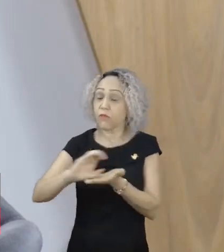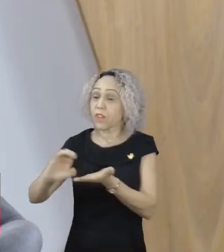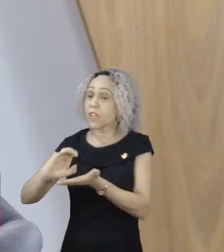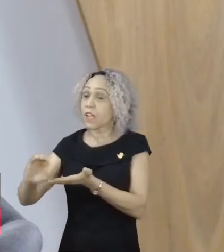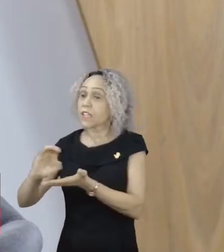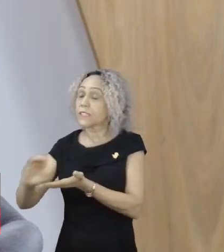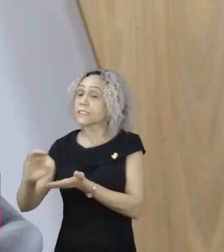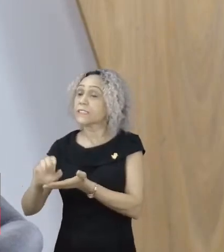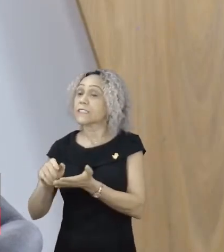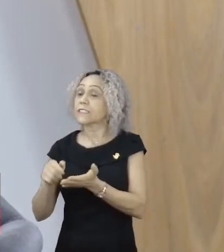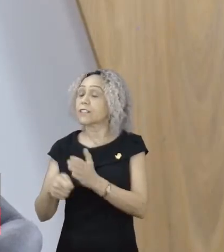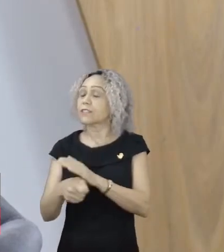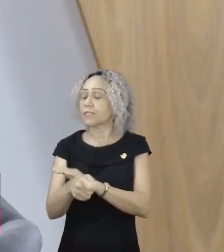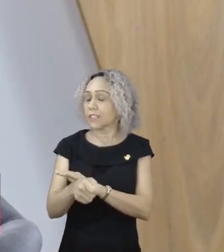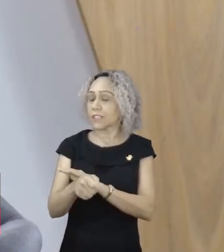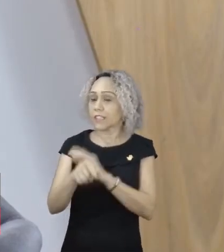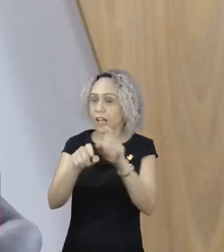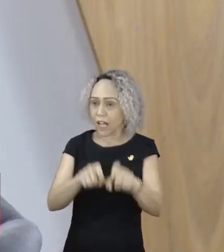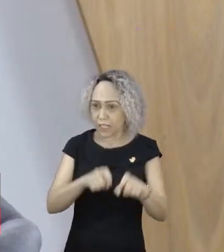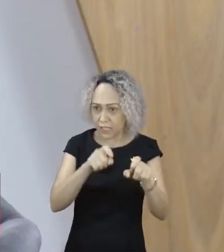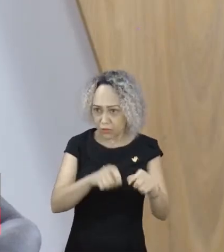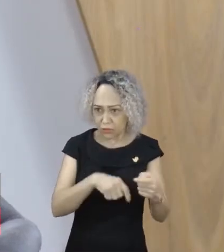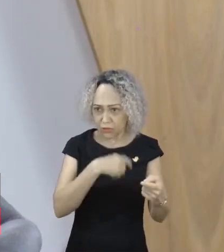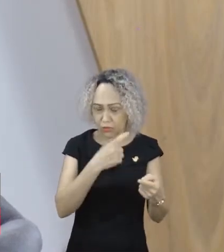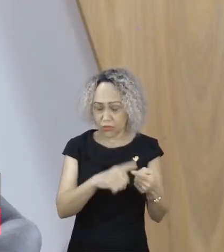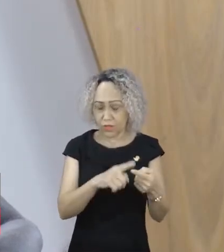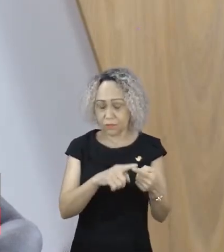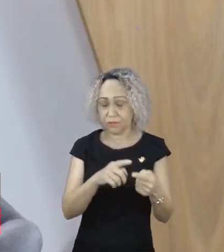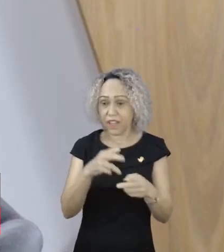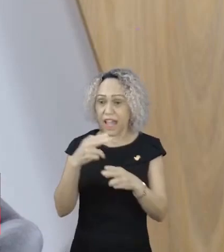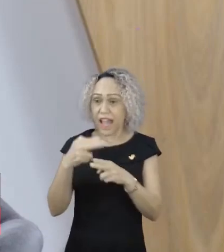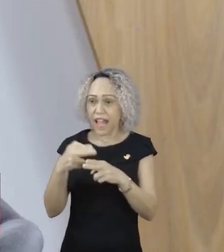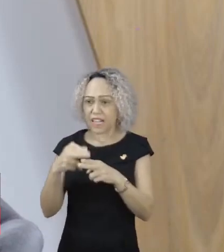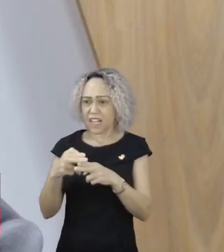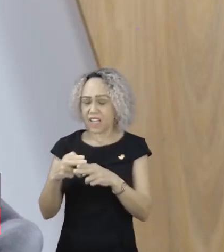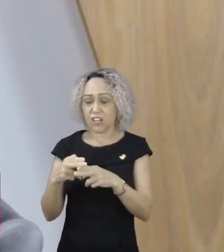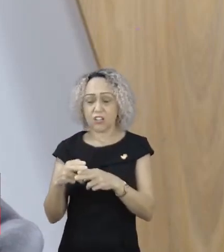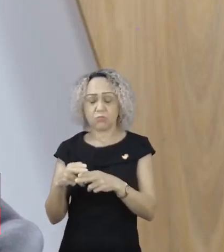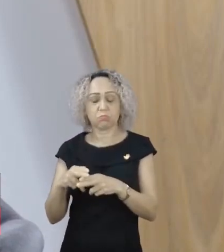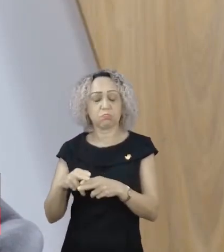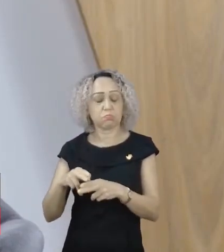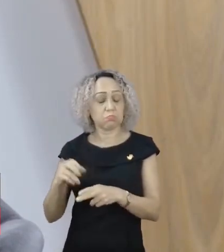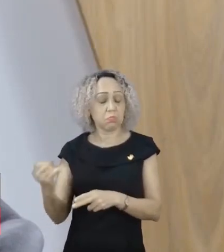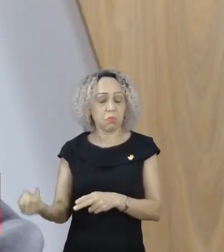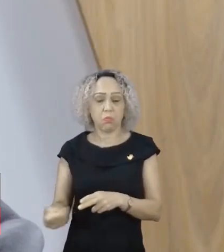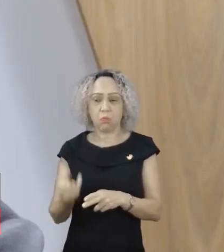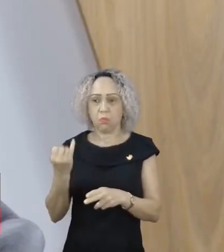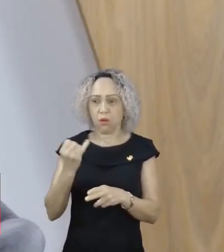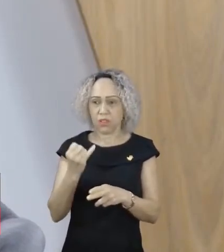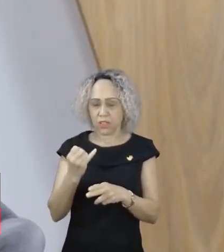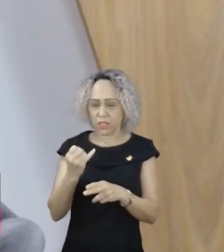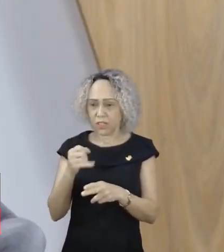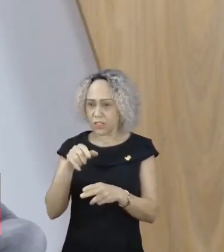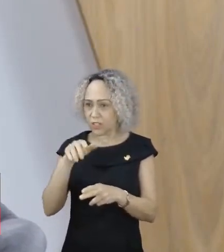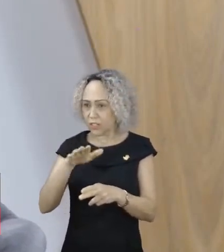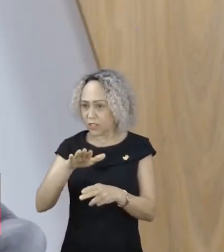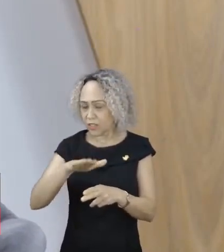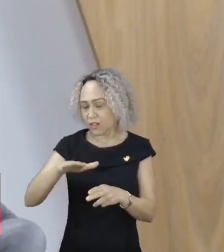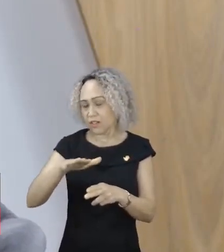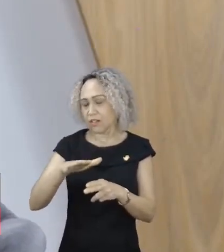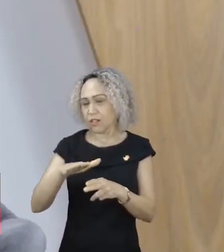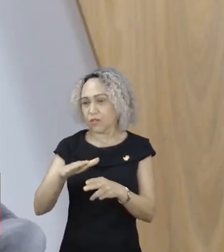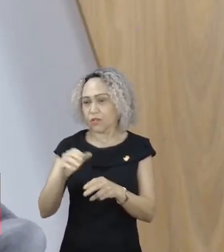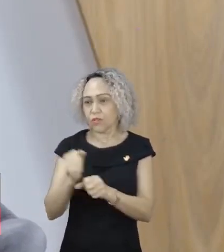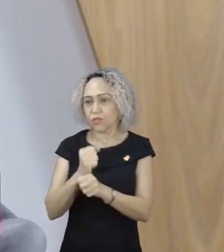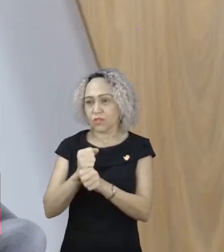Caixa tem um papel central em habitação, né, Minha Casa Minha Vida, mas não só, até habitação de média renda, também de rendas